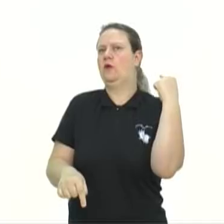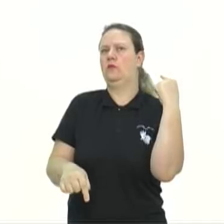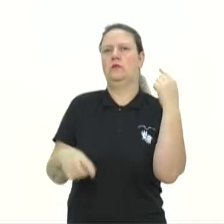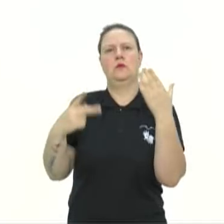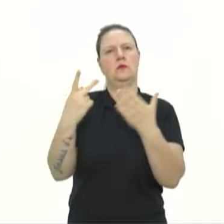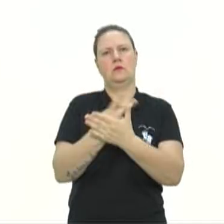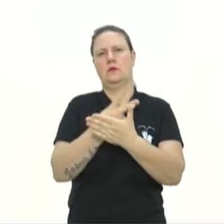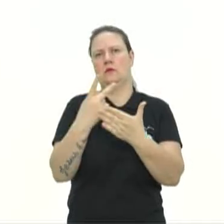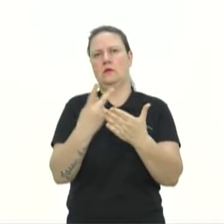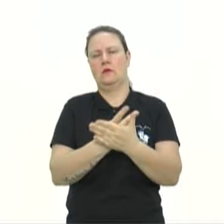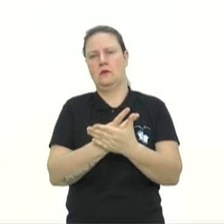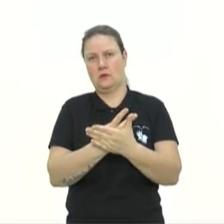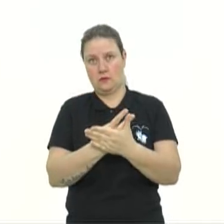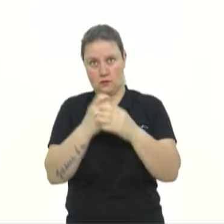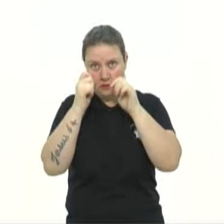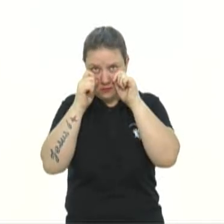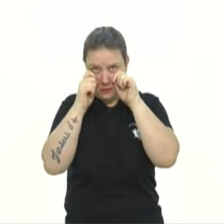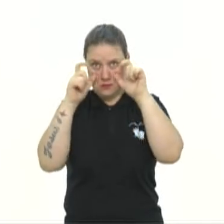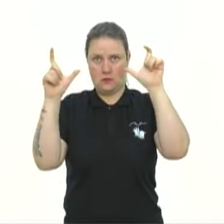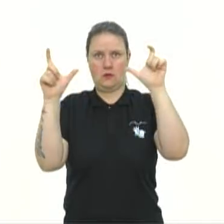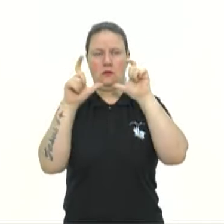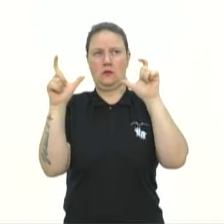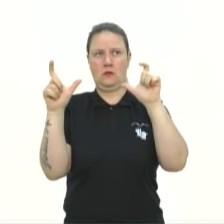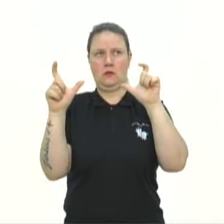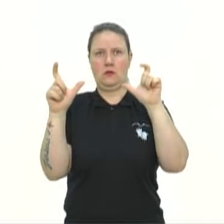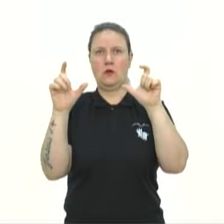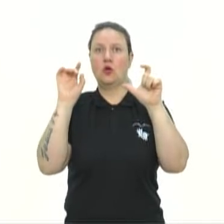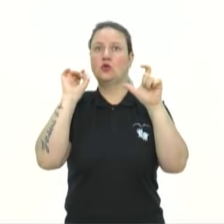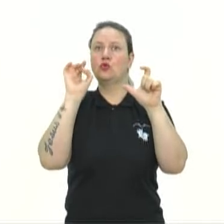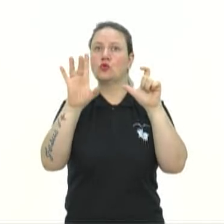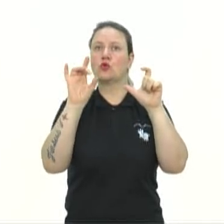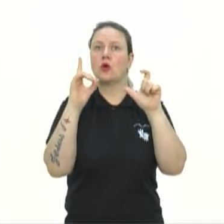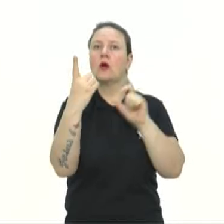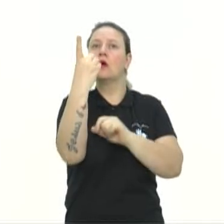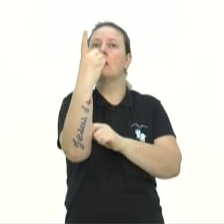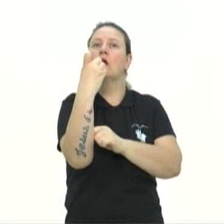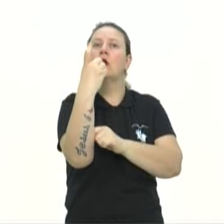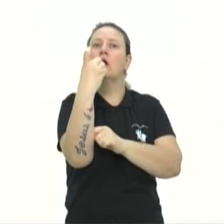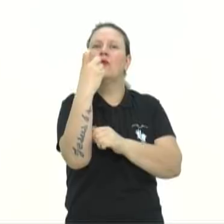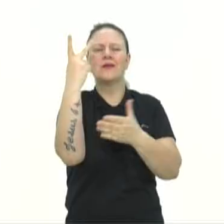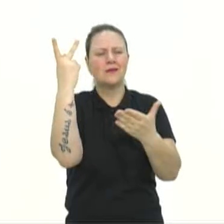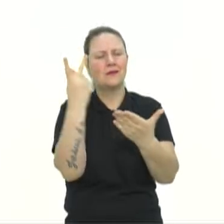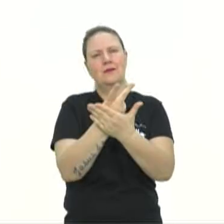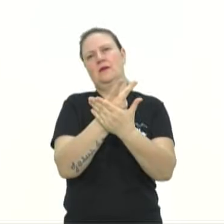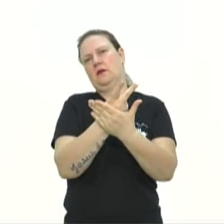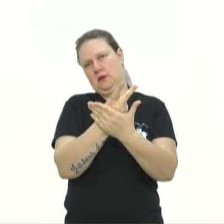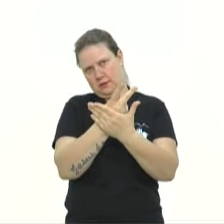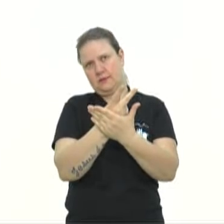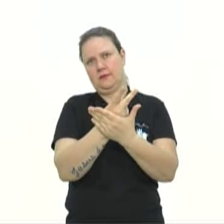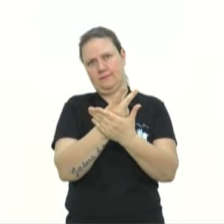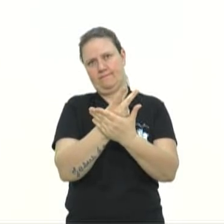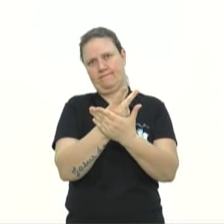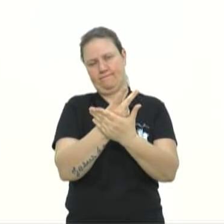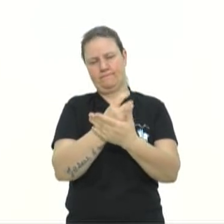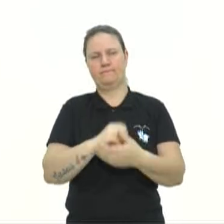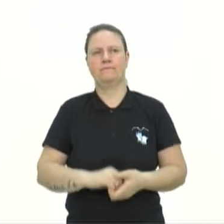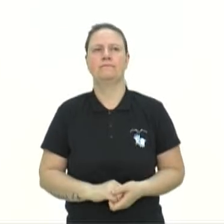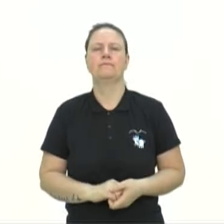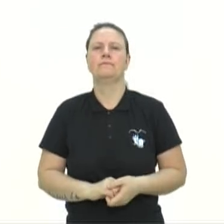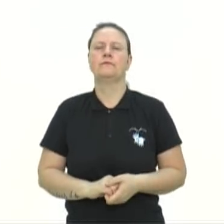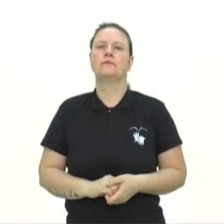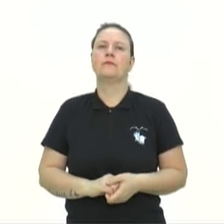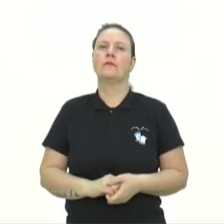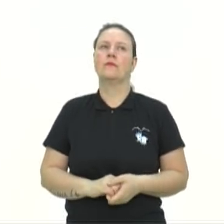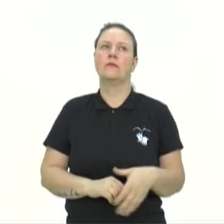de conformidade? Atenção, aqui é aquela que não indica conformidade. Não tem conformidade. Vamos